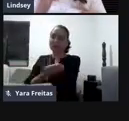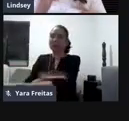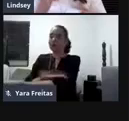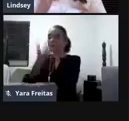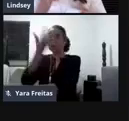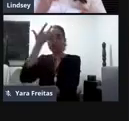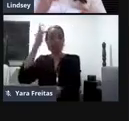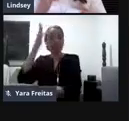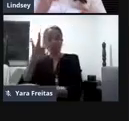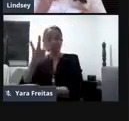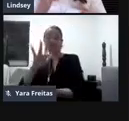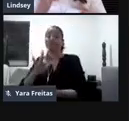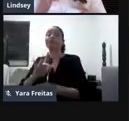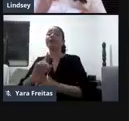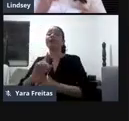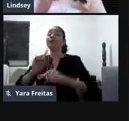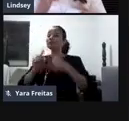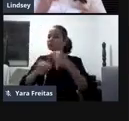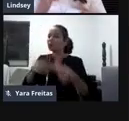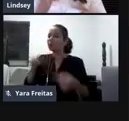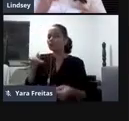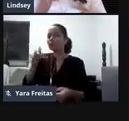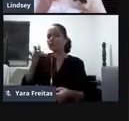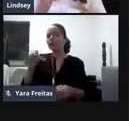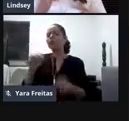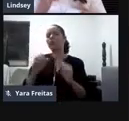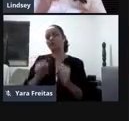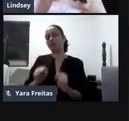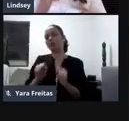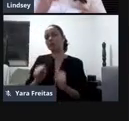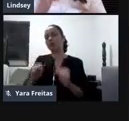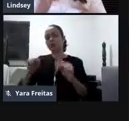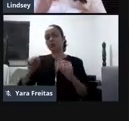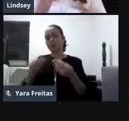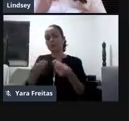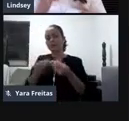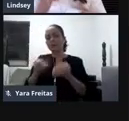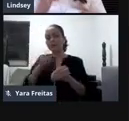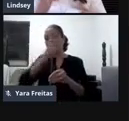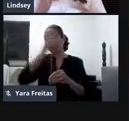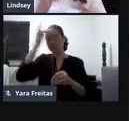Antes com diframe, e pessoas